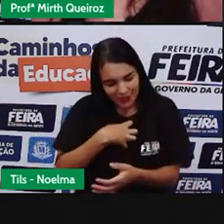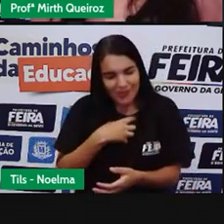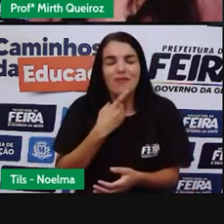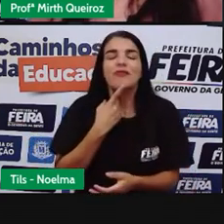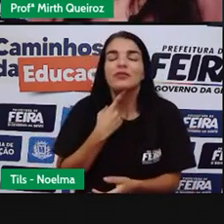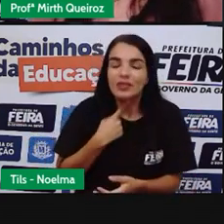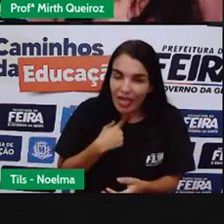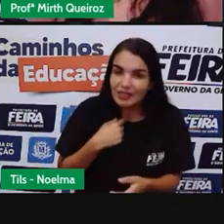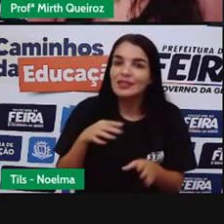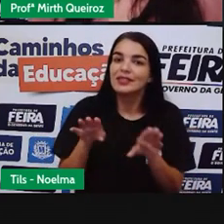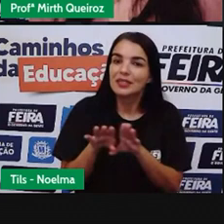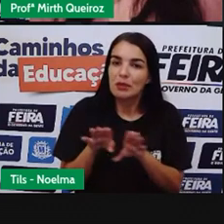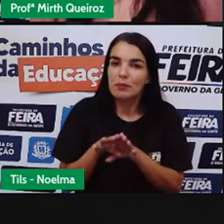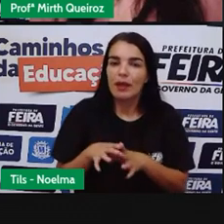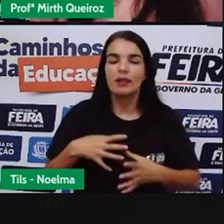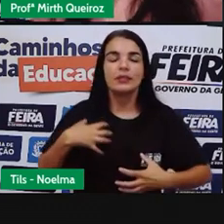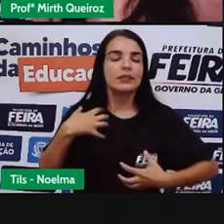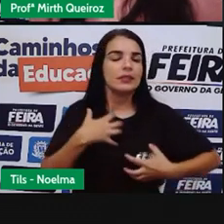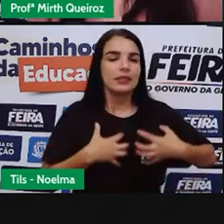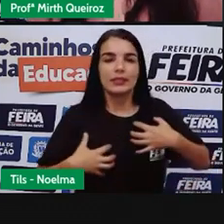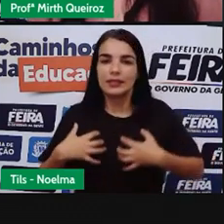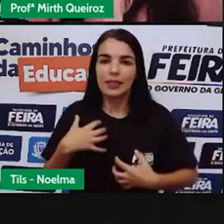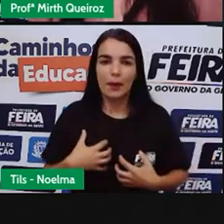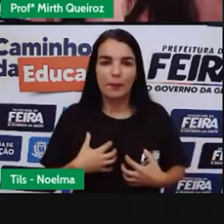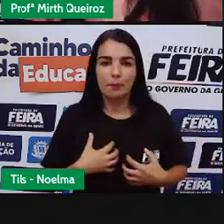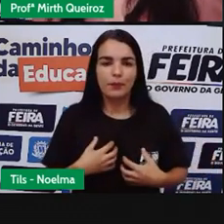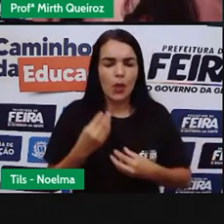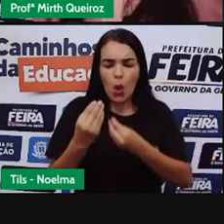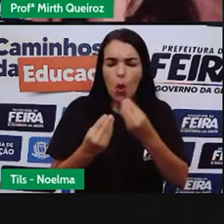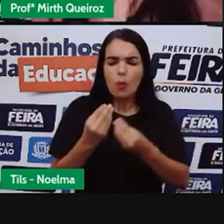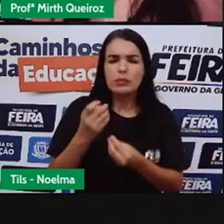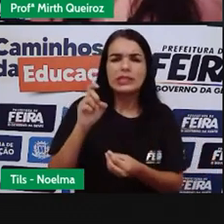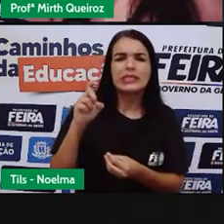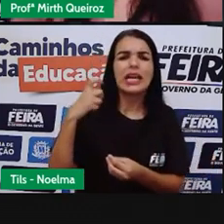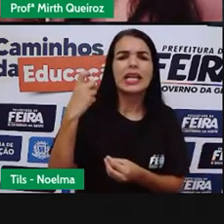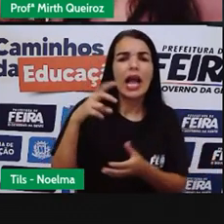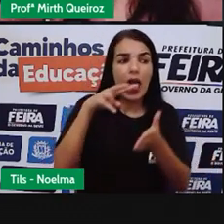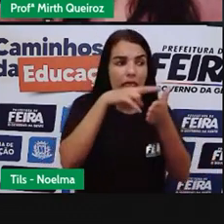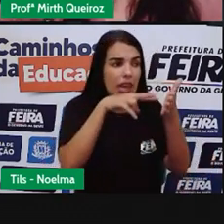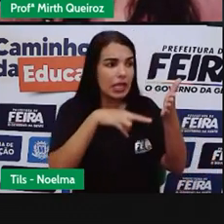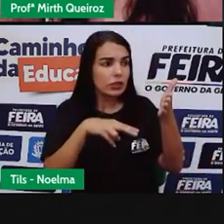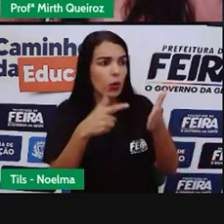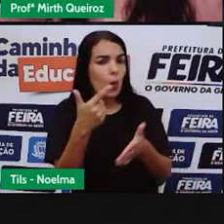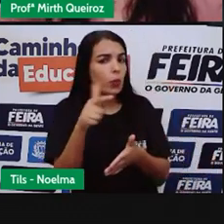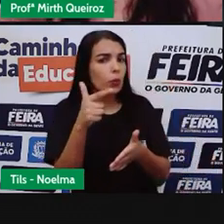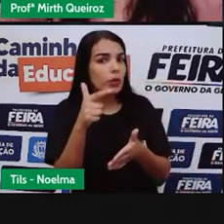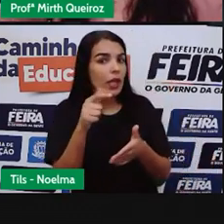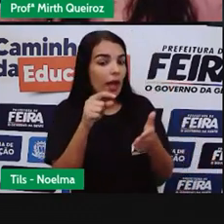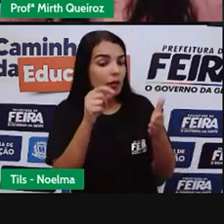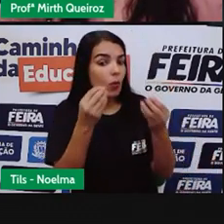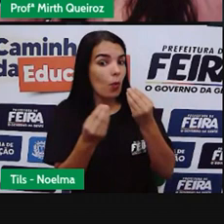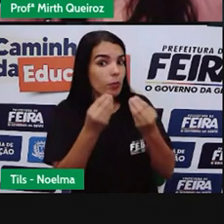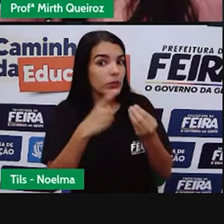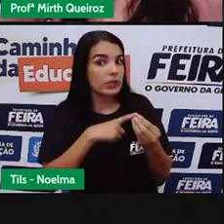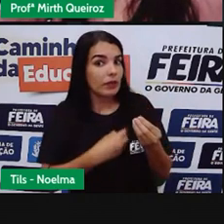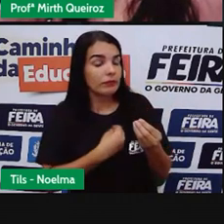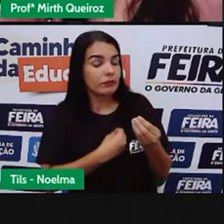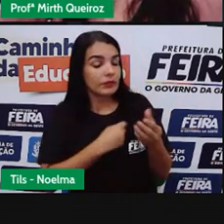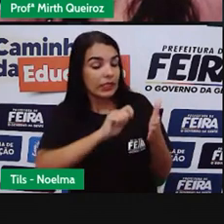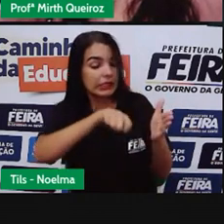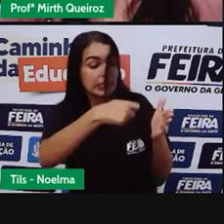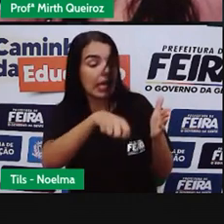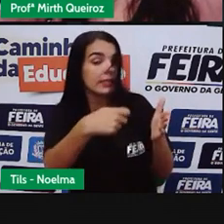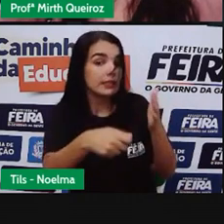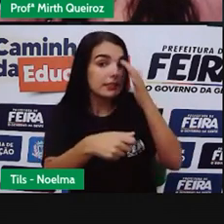intenções e os nossos anseios. Como é que seria uma leitura se não existisse os sinais de pontuação? Veja só